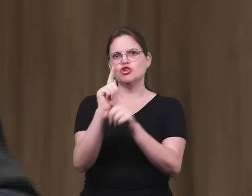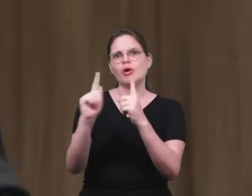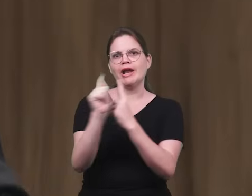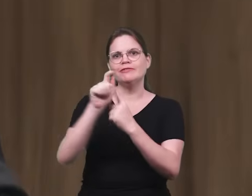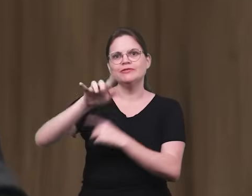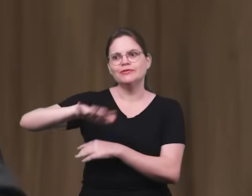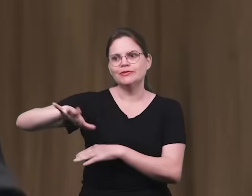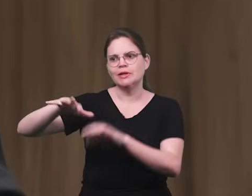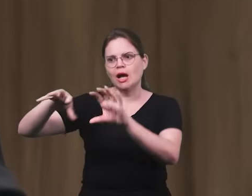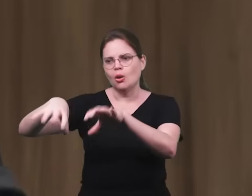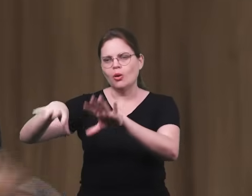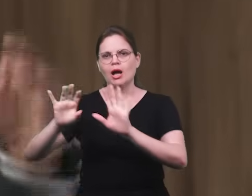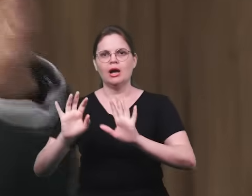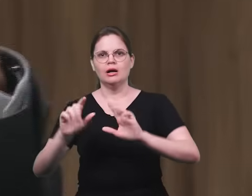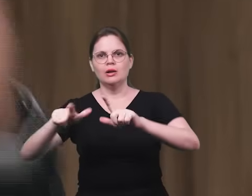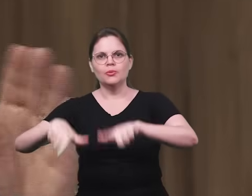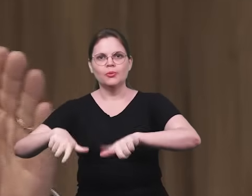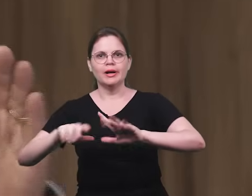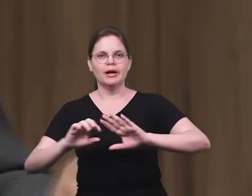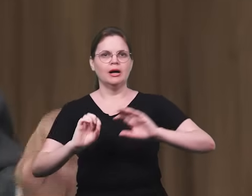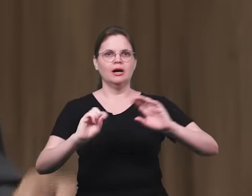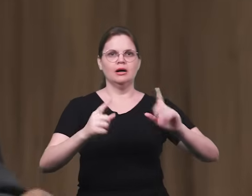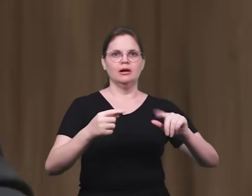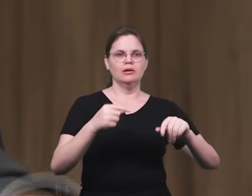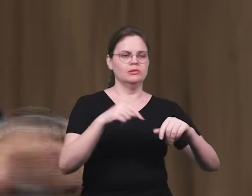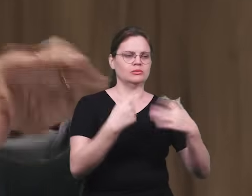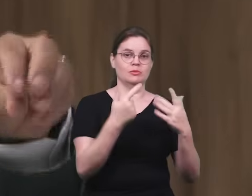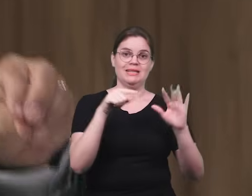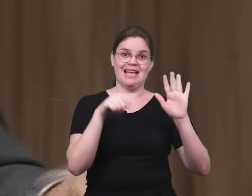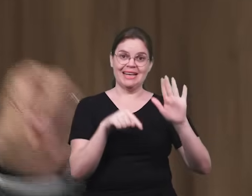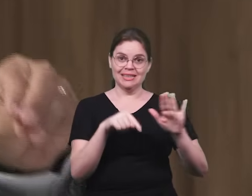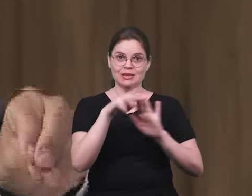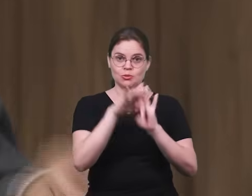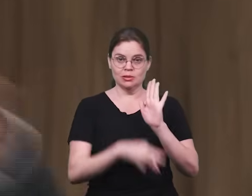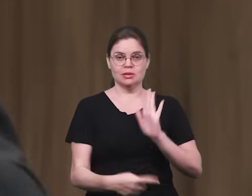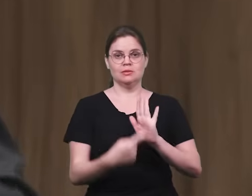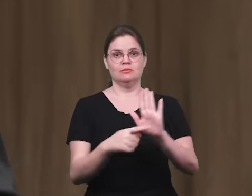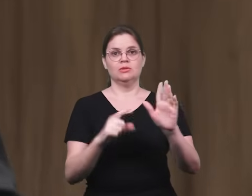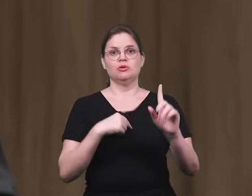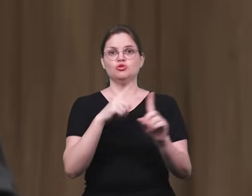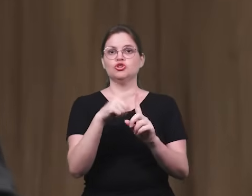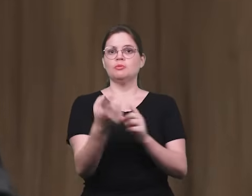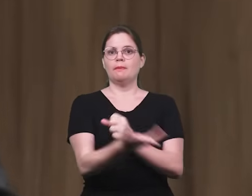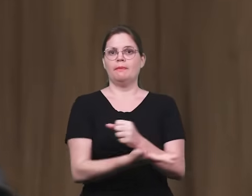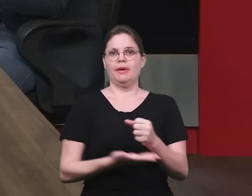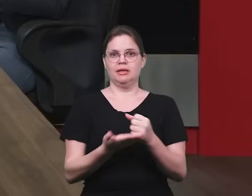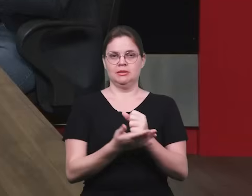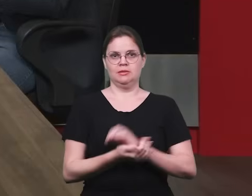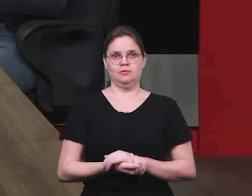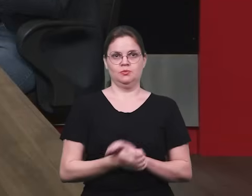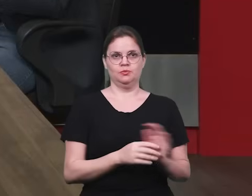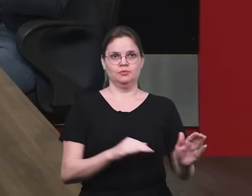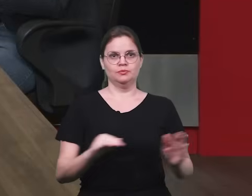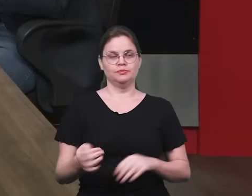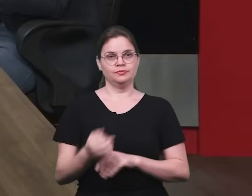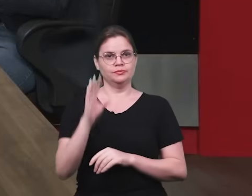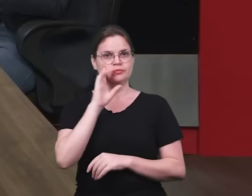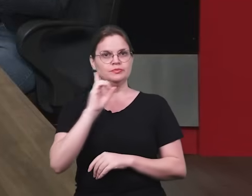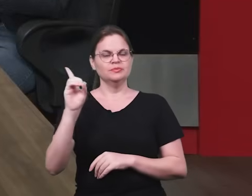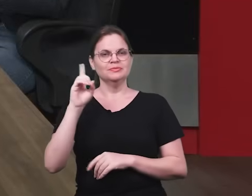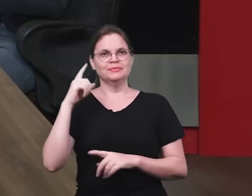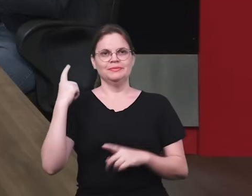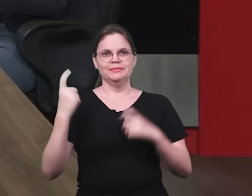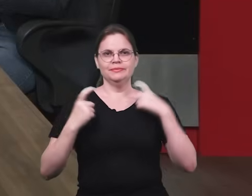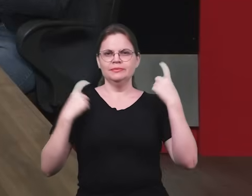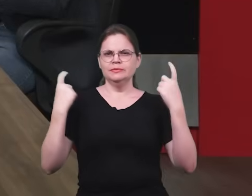espécie, entendeu? Mas aqui, nesse sentido, é o tipo básico. E Deus não tem